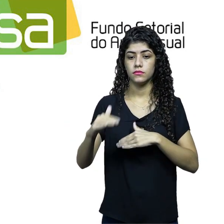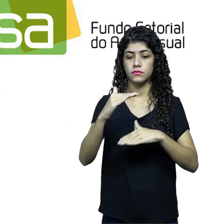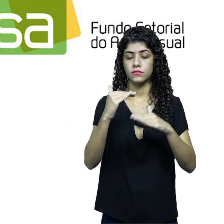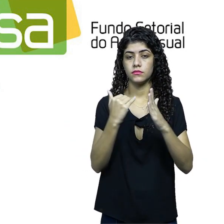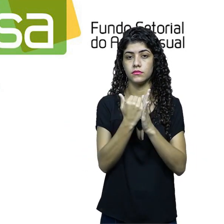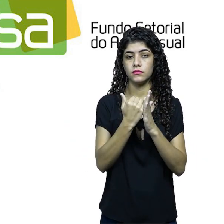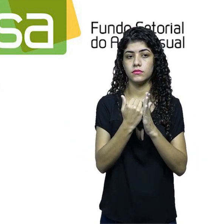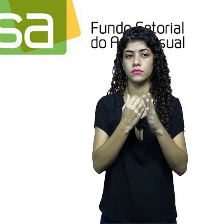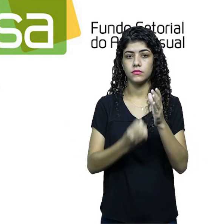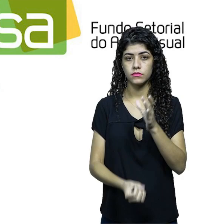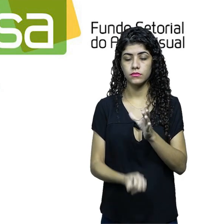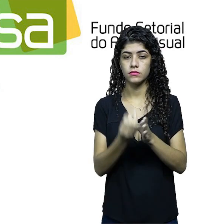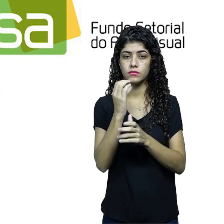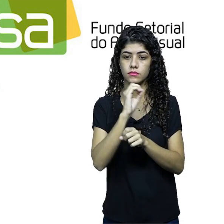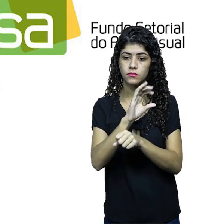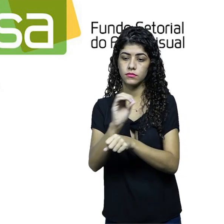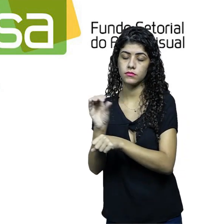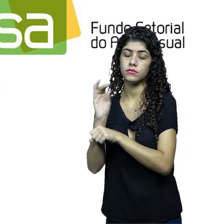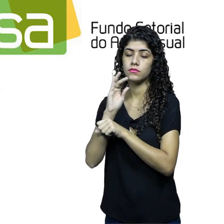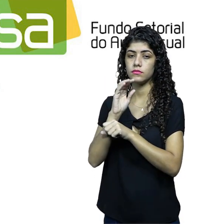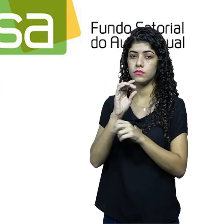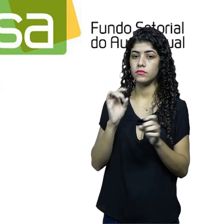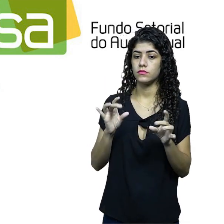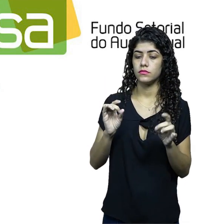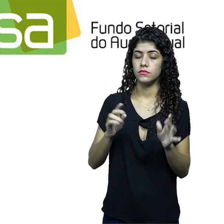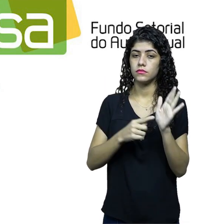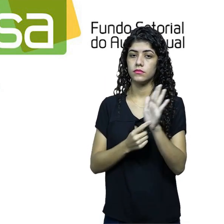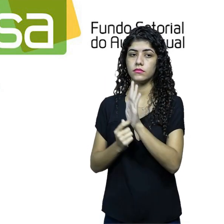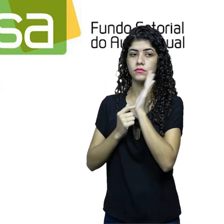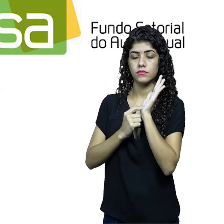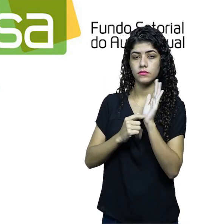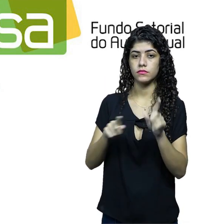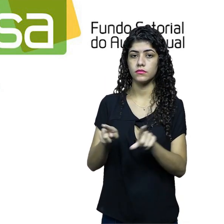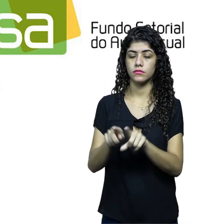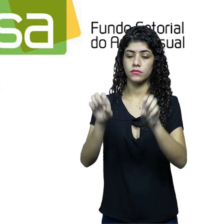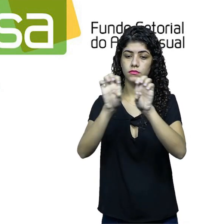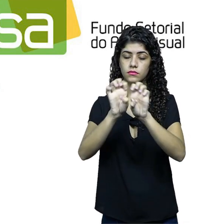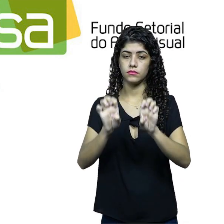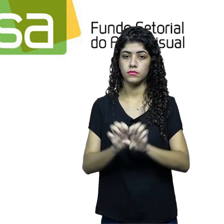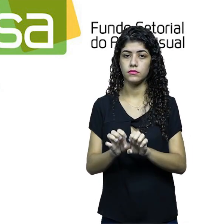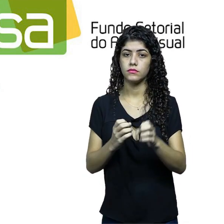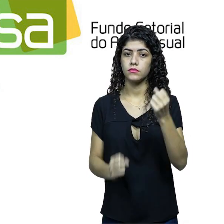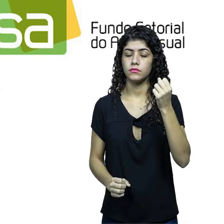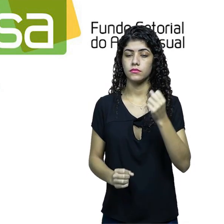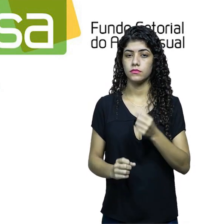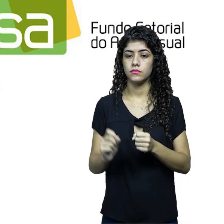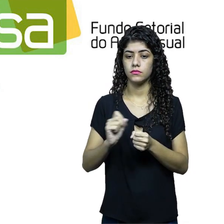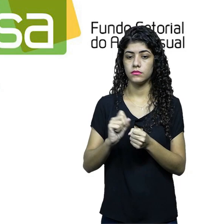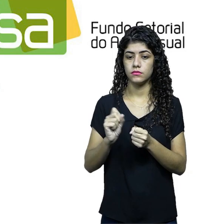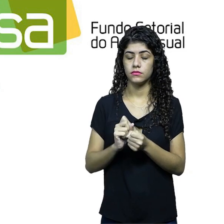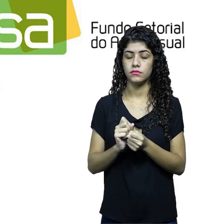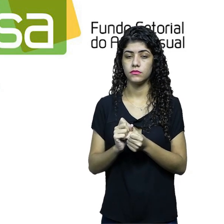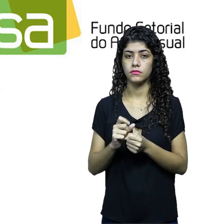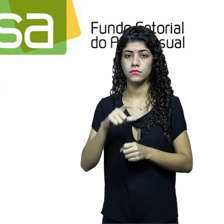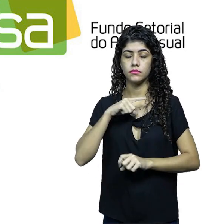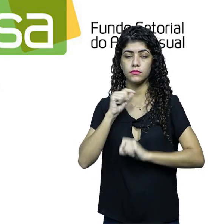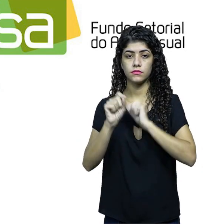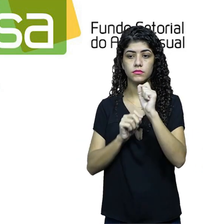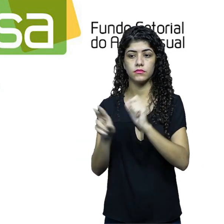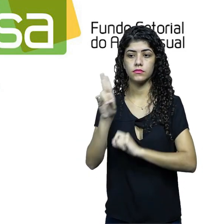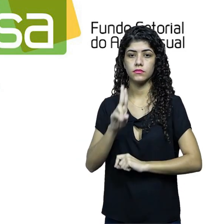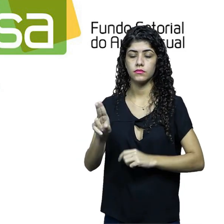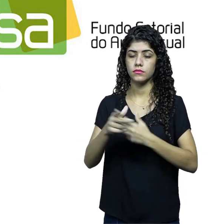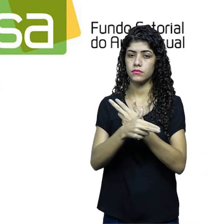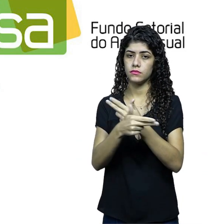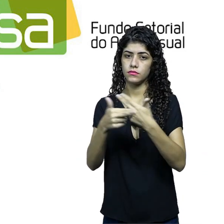cadeia produtiva do setor: produção, distribuição, comercialização, exibição e infraestrutura de serviços, mediante a